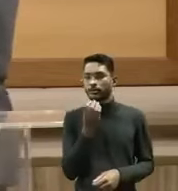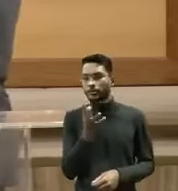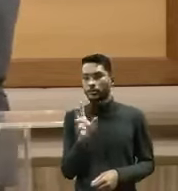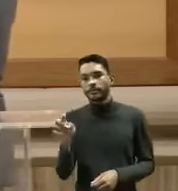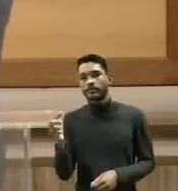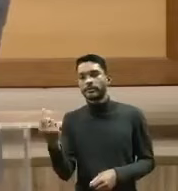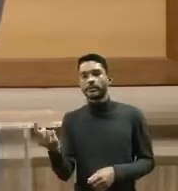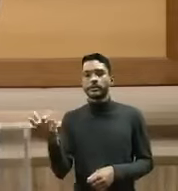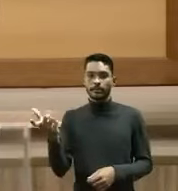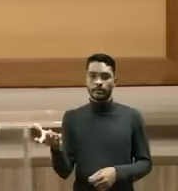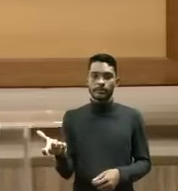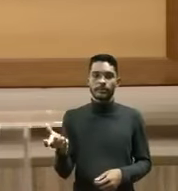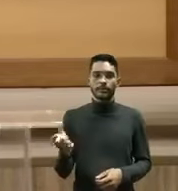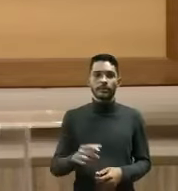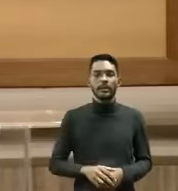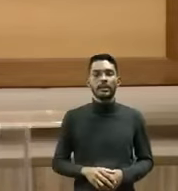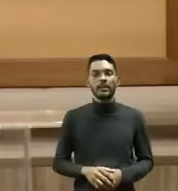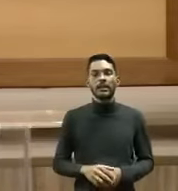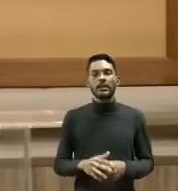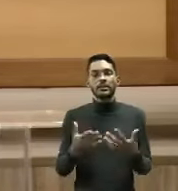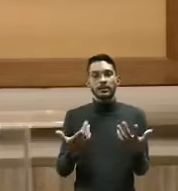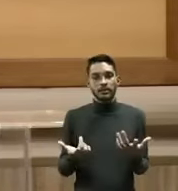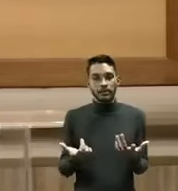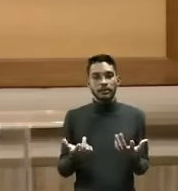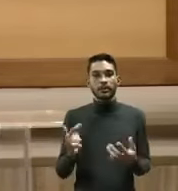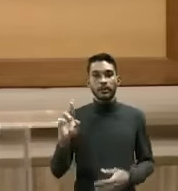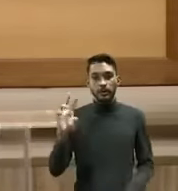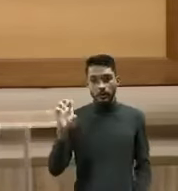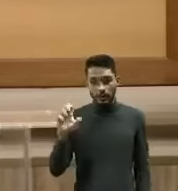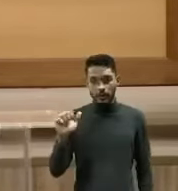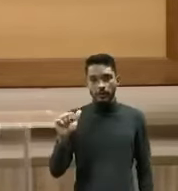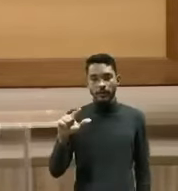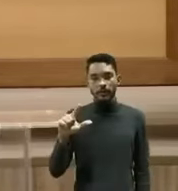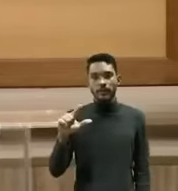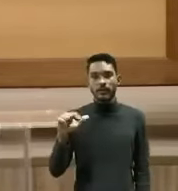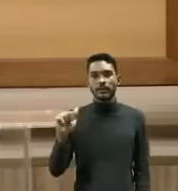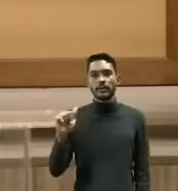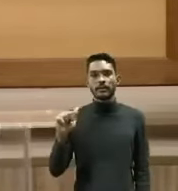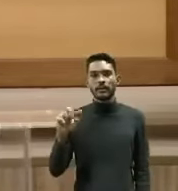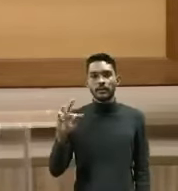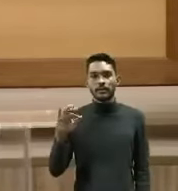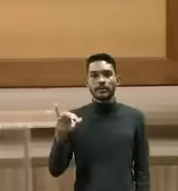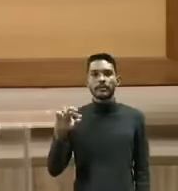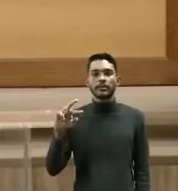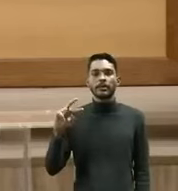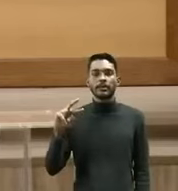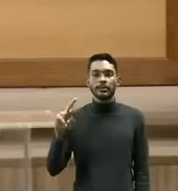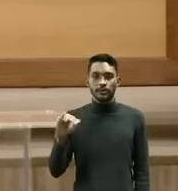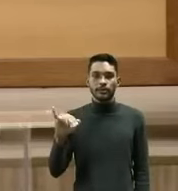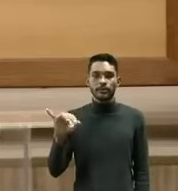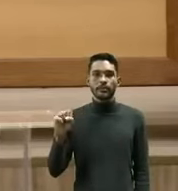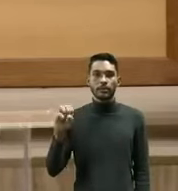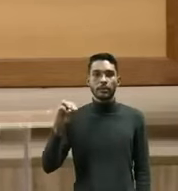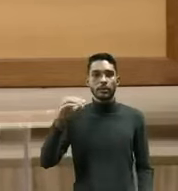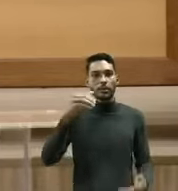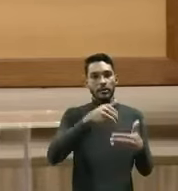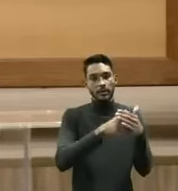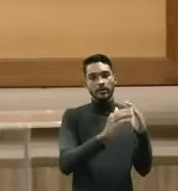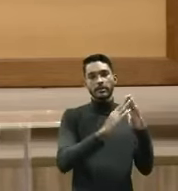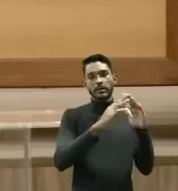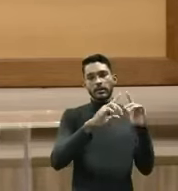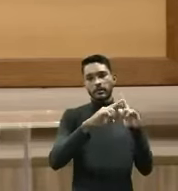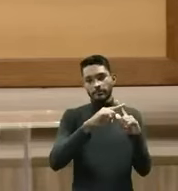era isso que estava na igreja de lá Odisseia e como ela era dominada por isto ela não tinha Primeiro ela não